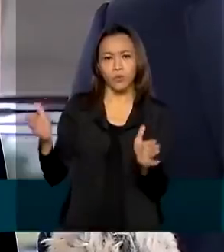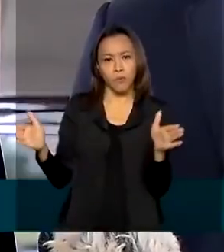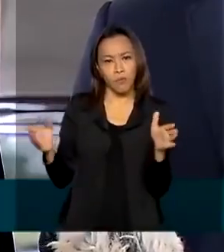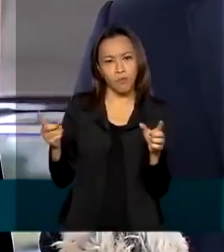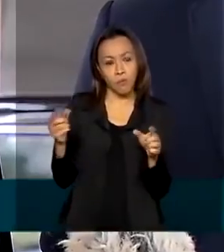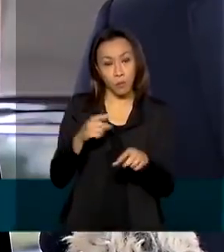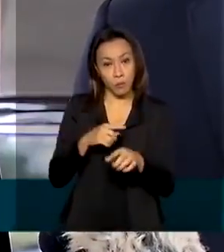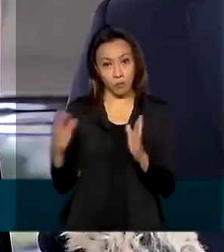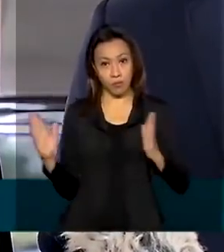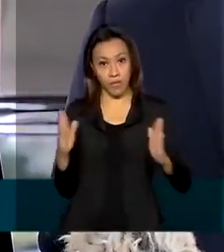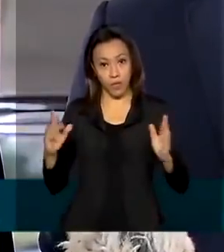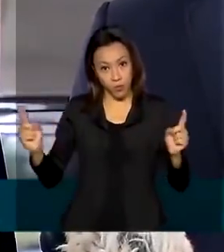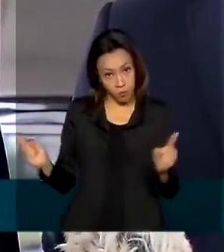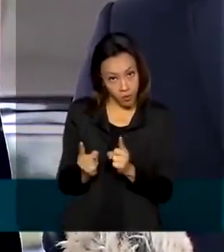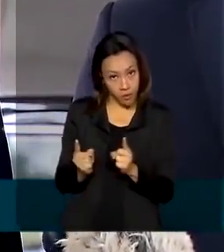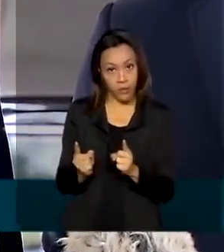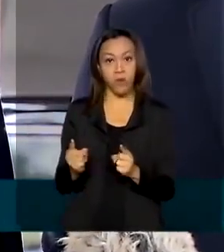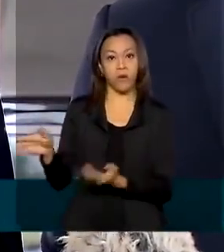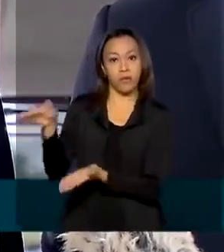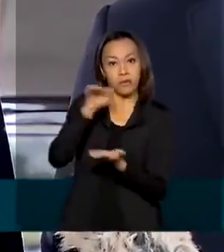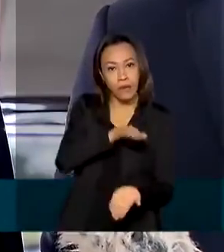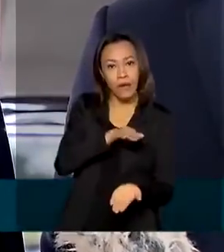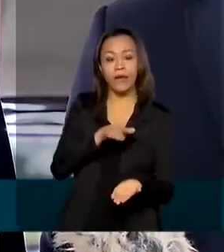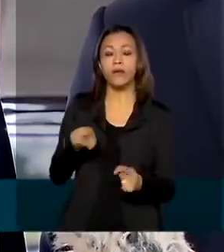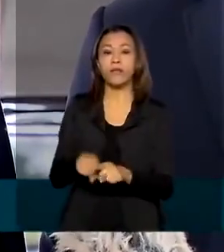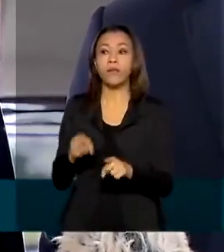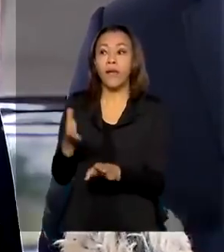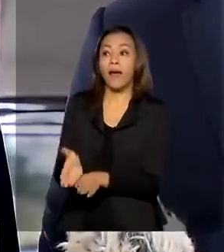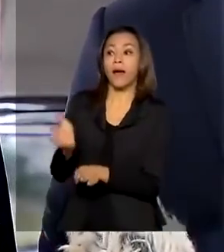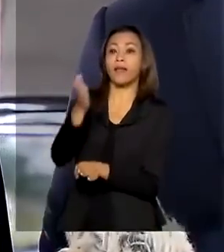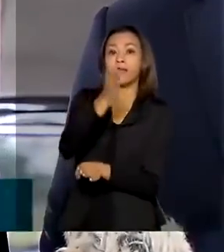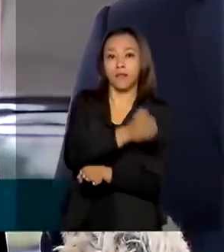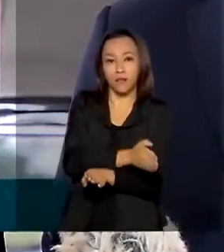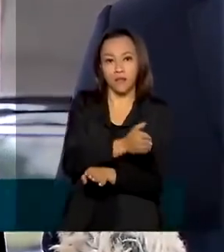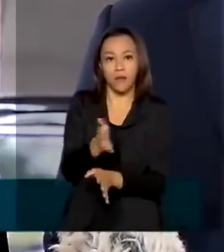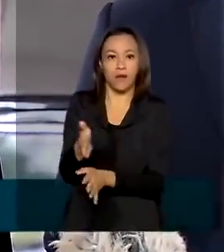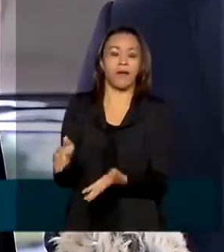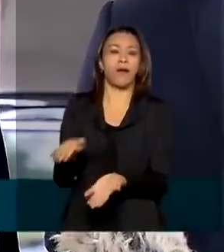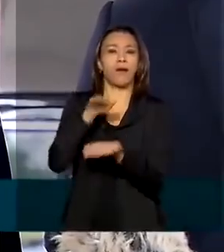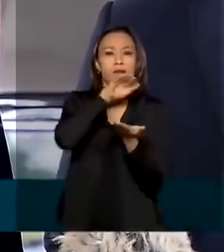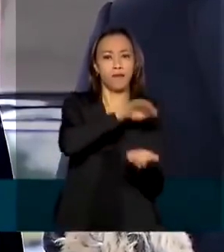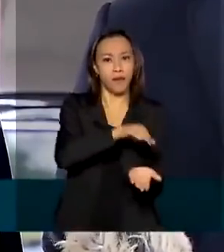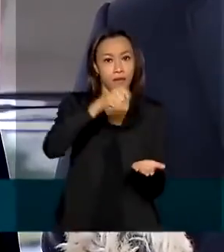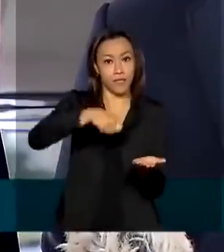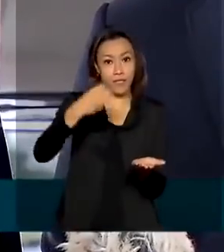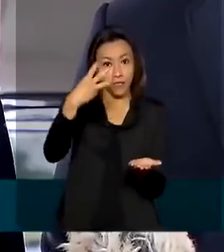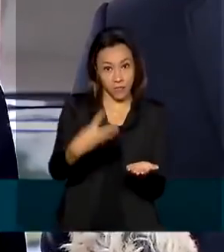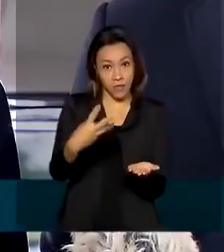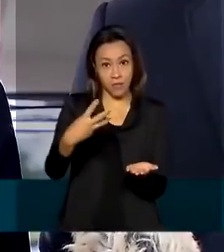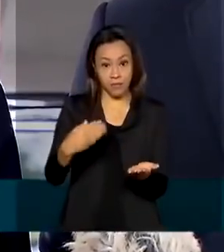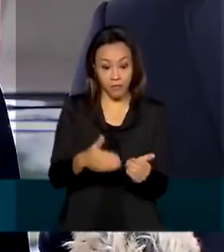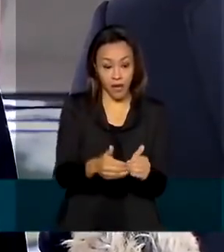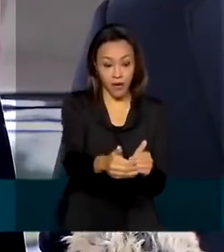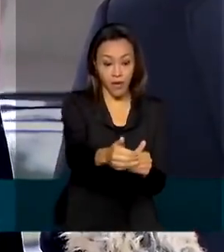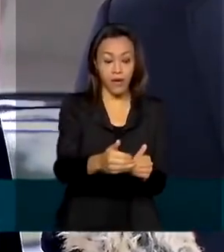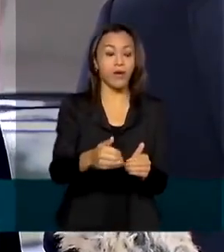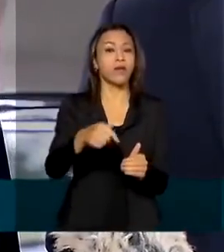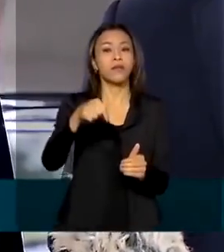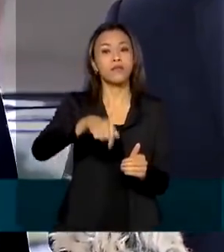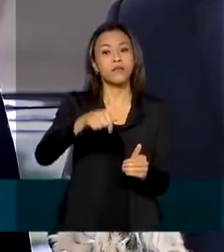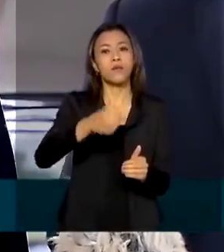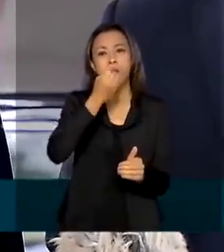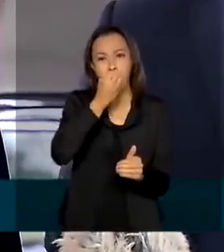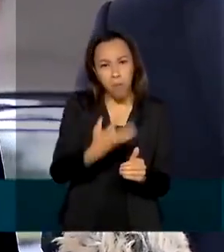prazo, e também a antecipação do que seria no último trimestre do ano para passar para o terceiro trimestre,